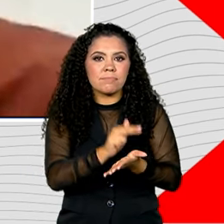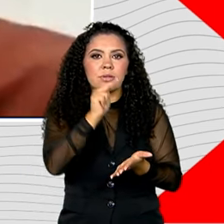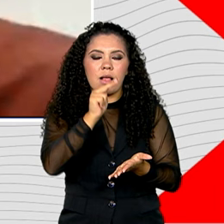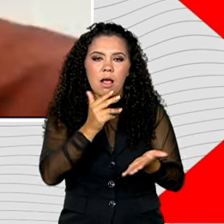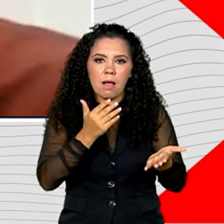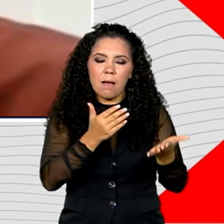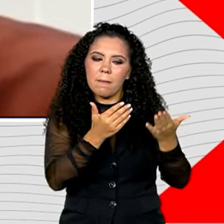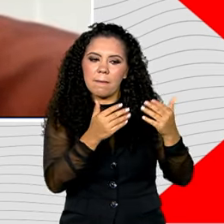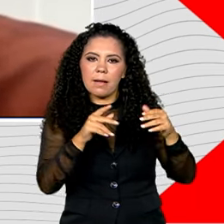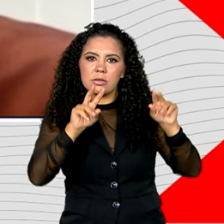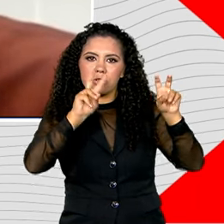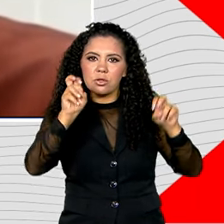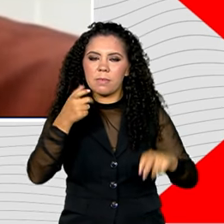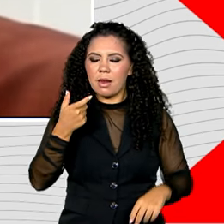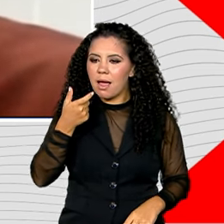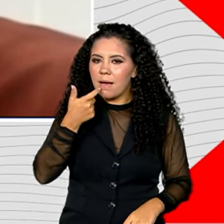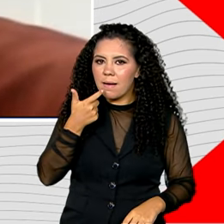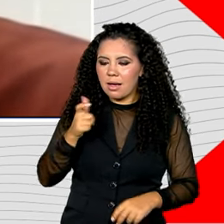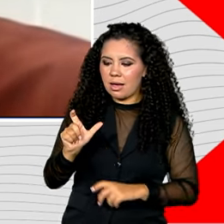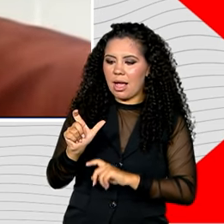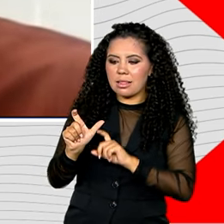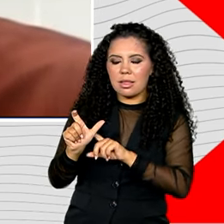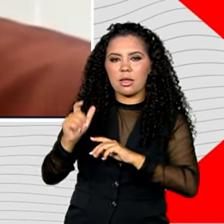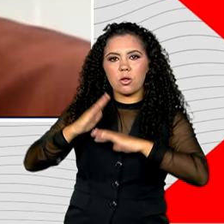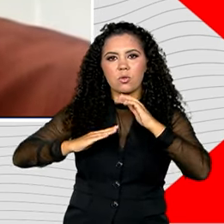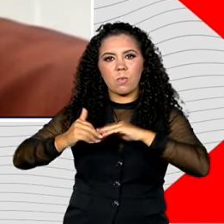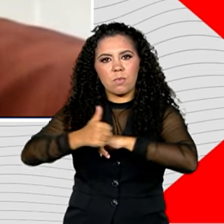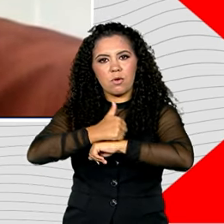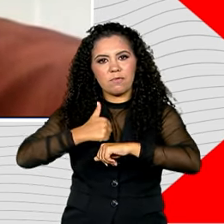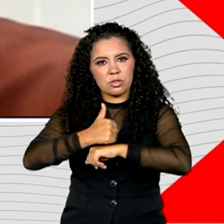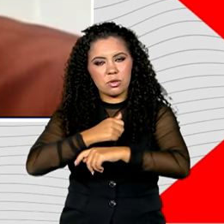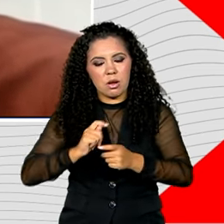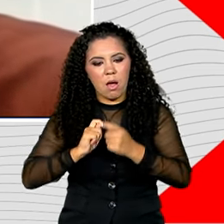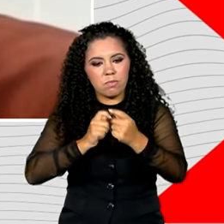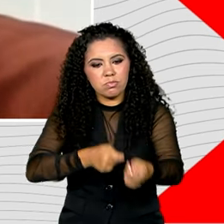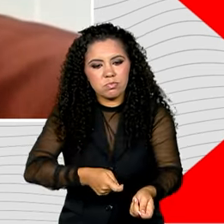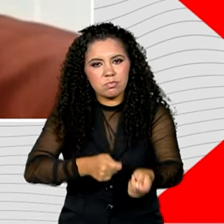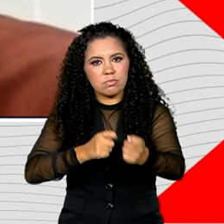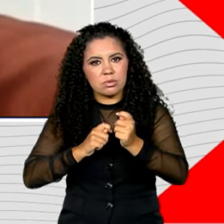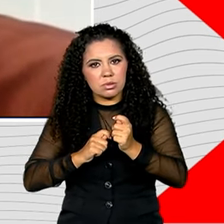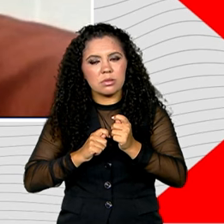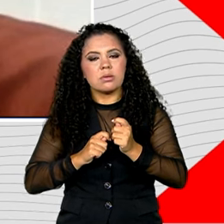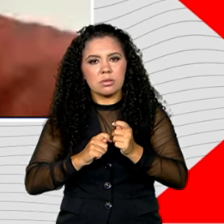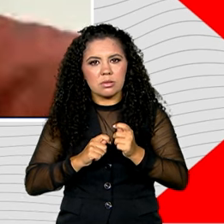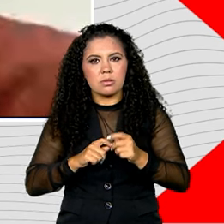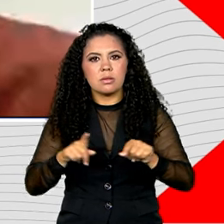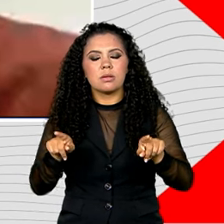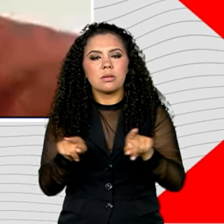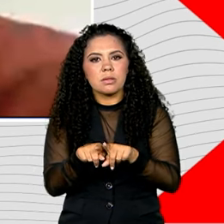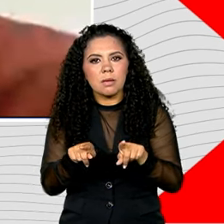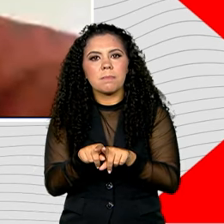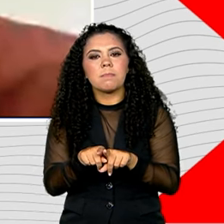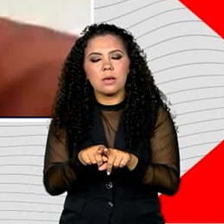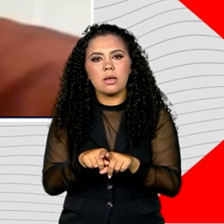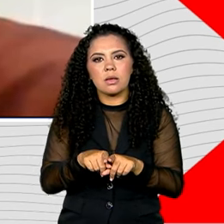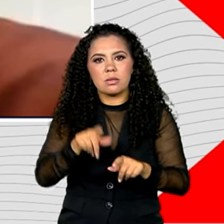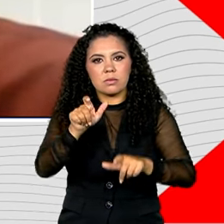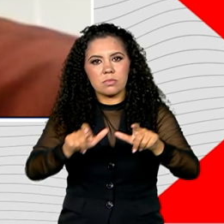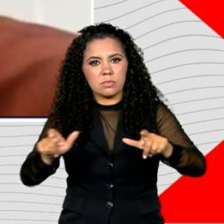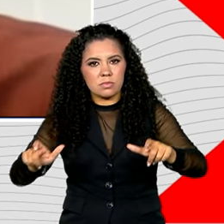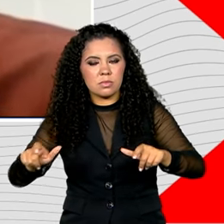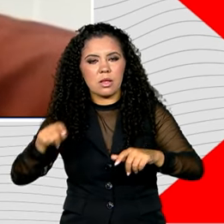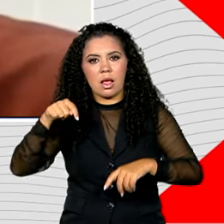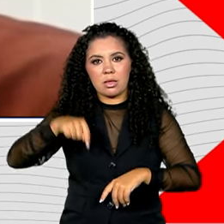sujeito a algo de operações da Polícia Federal em cima do seguro defesa das carteirinhas dos pescadores aqui no